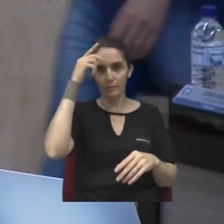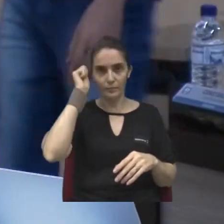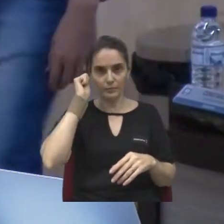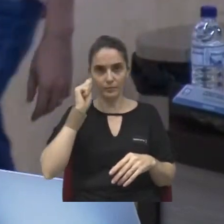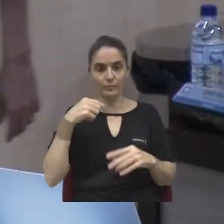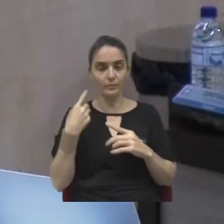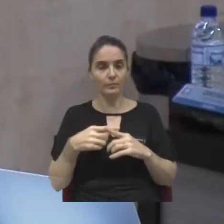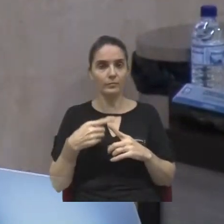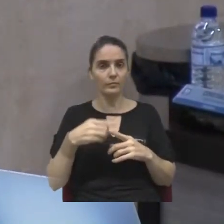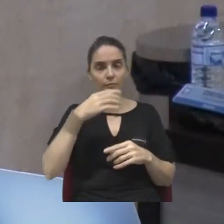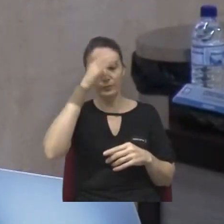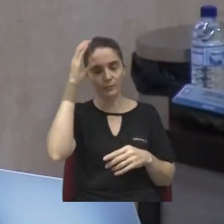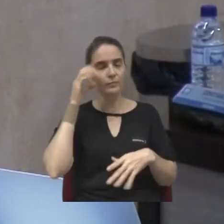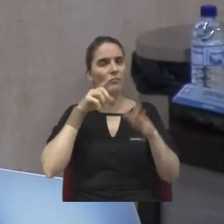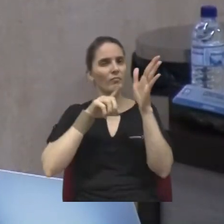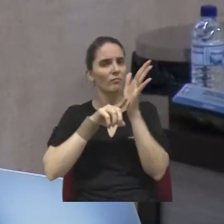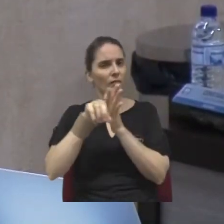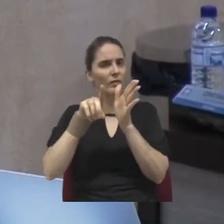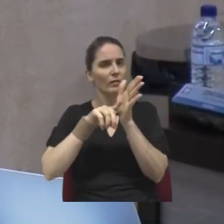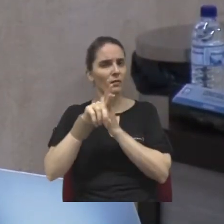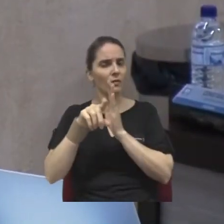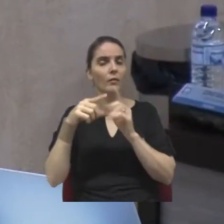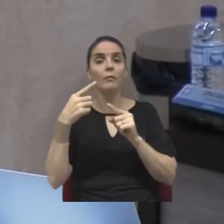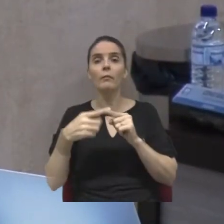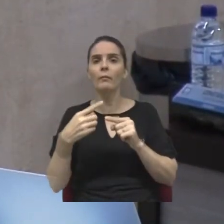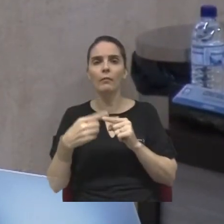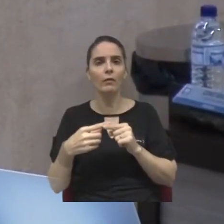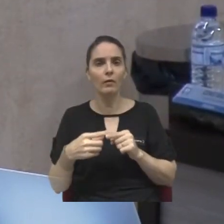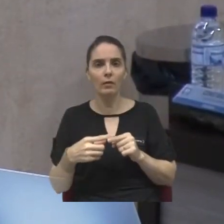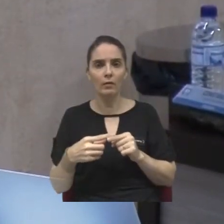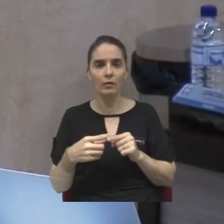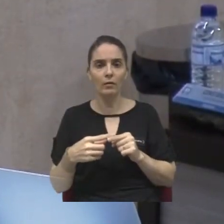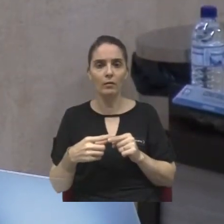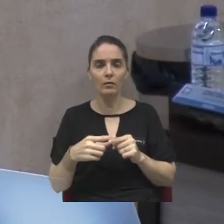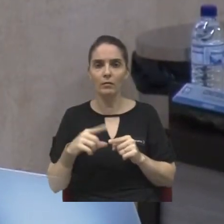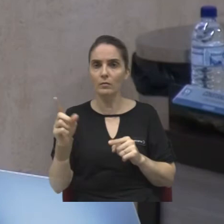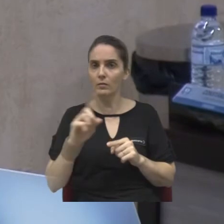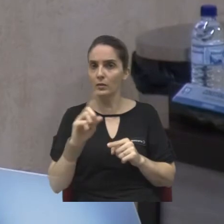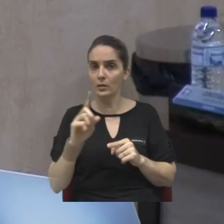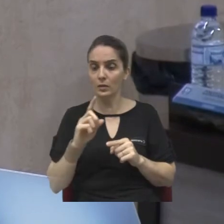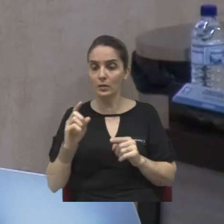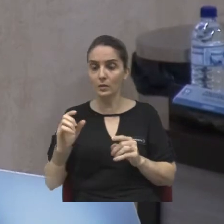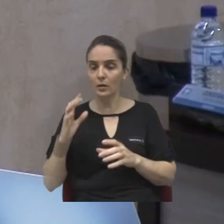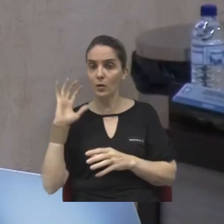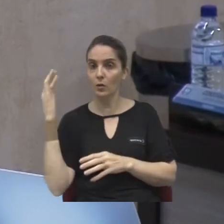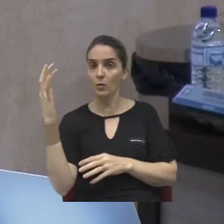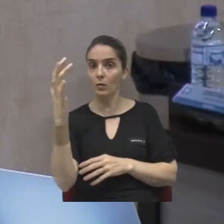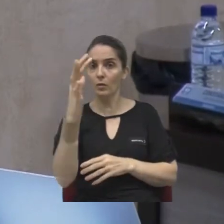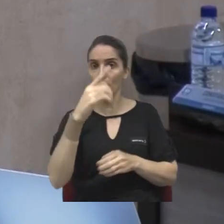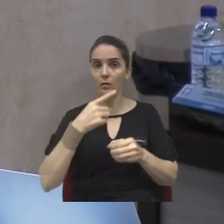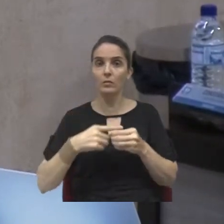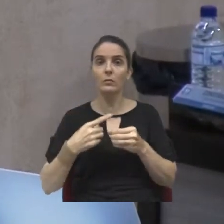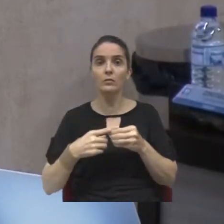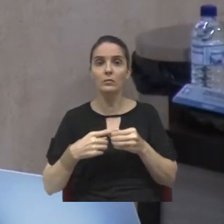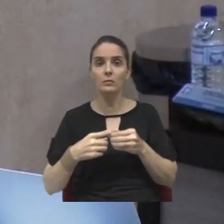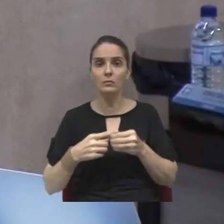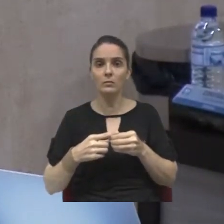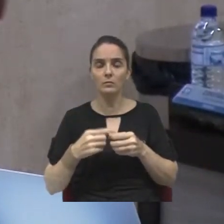indagações acerca do porquê não abre o Parque Cidade com relação ao estacionamento, que